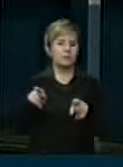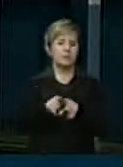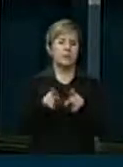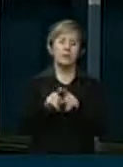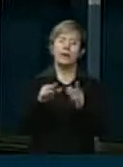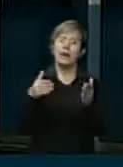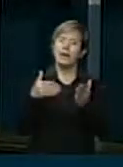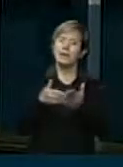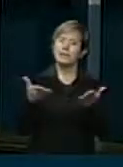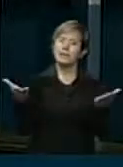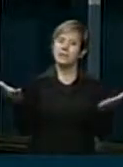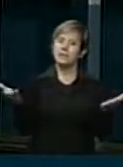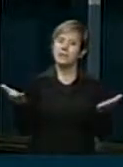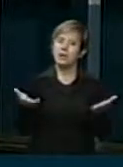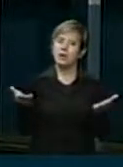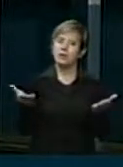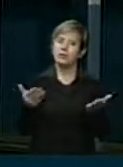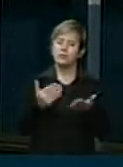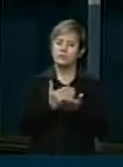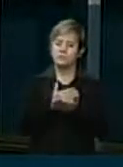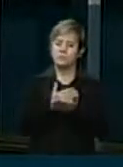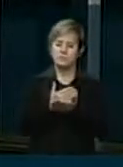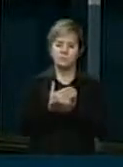ainda estávamos começando